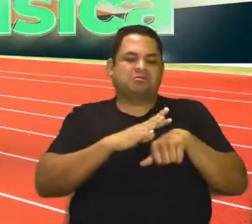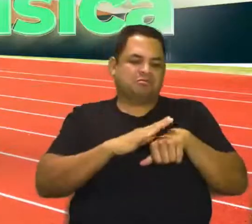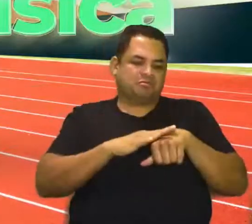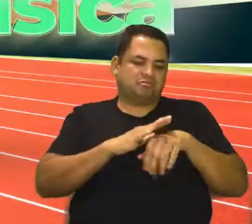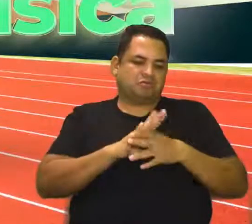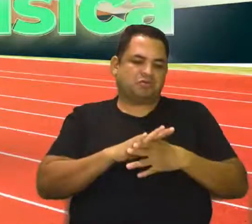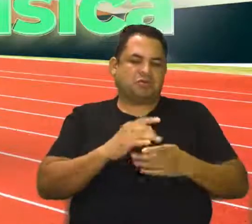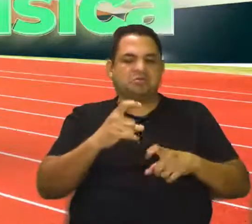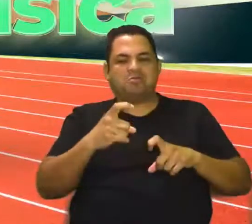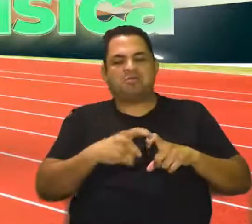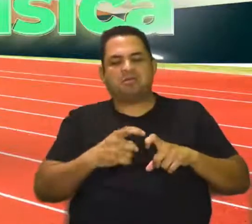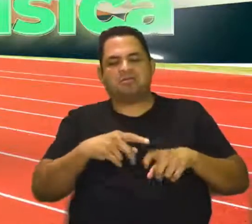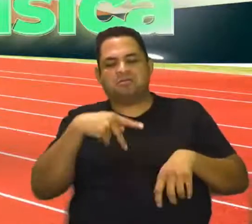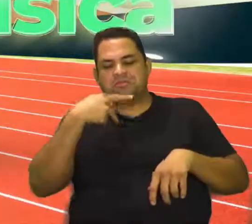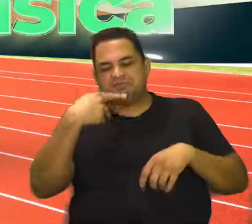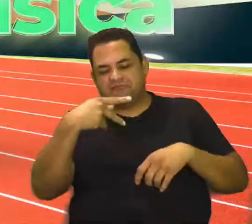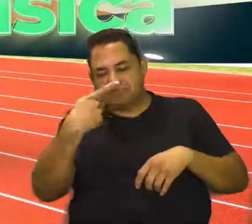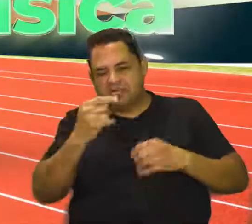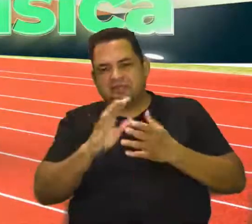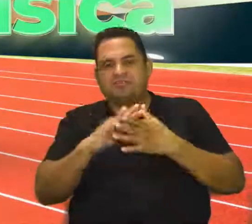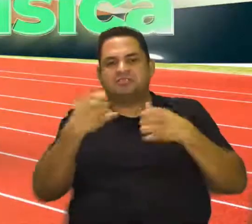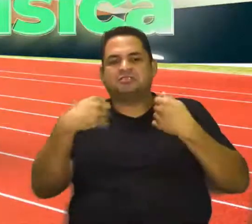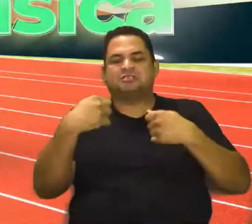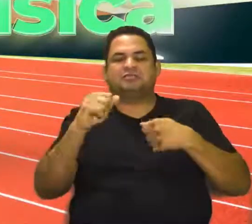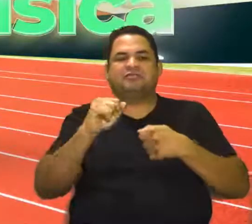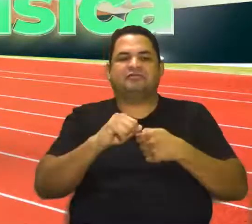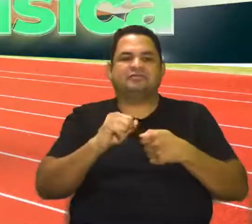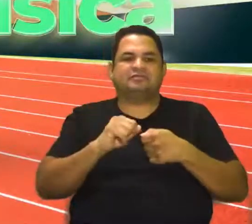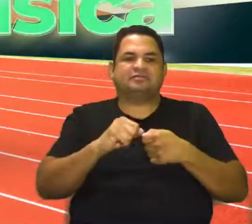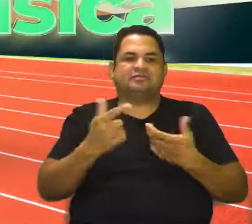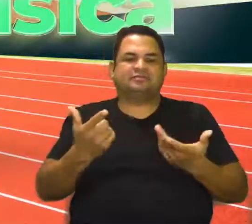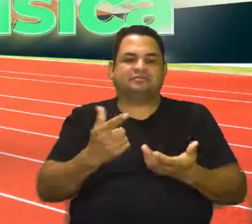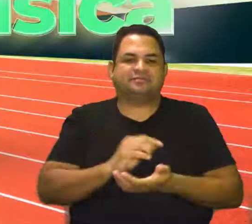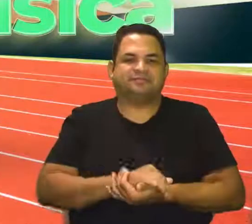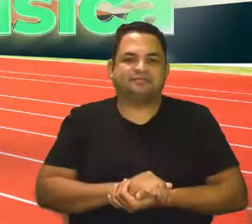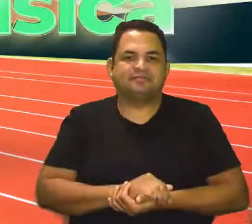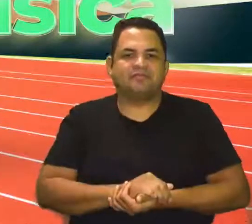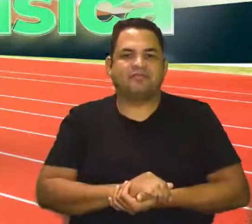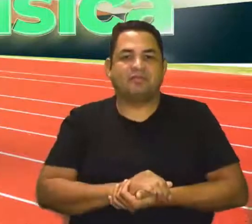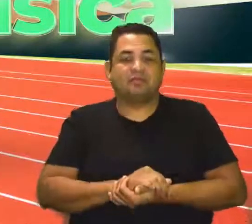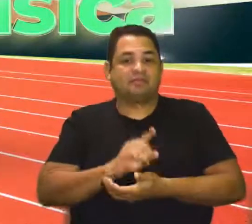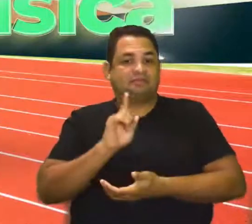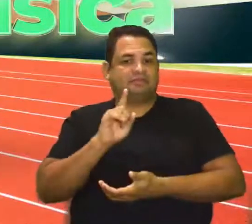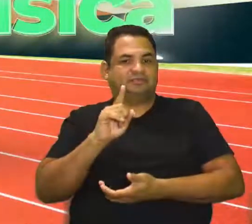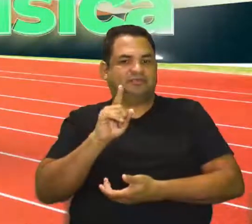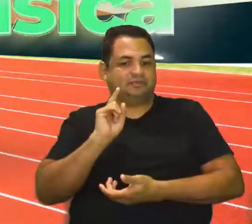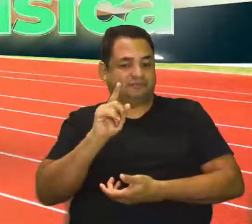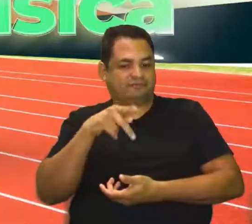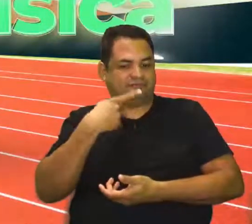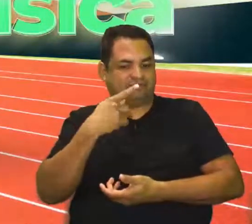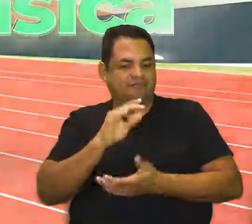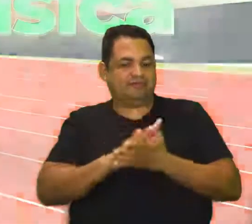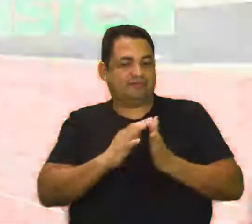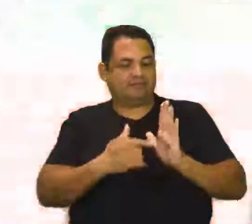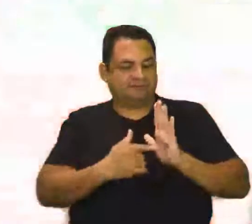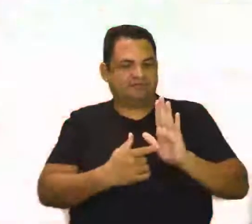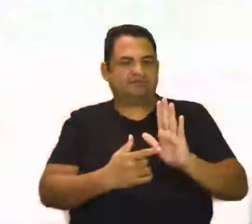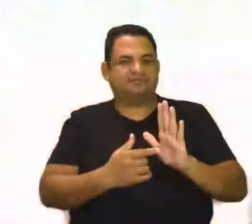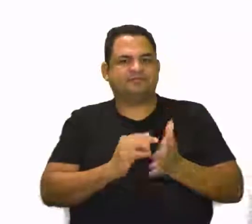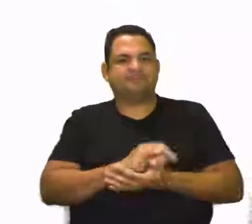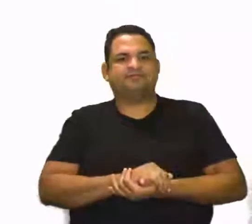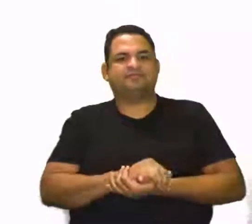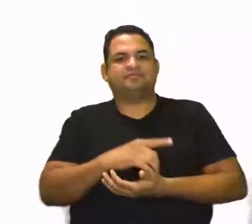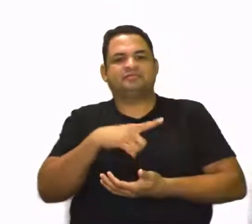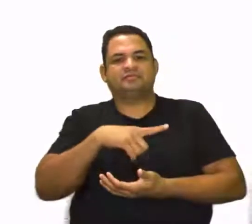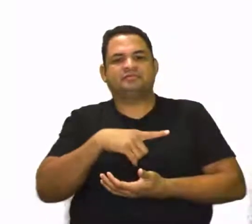o médico diz que tem que fazer. Ou faz, né, prof? Isso, e eu vou dizer e vou mostrar. Veja aí no slide que tem